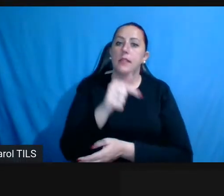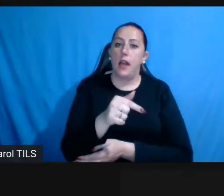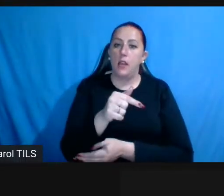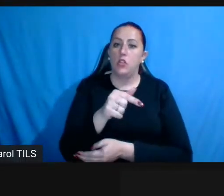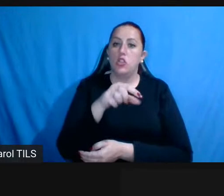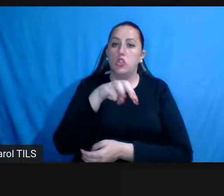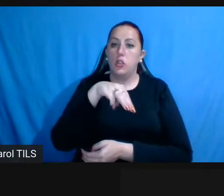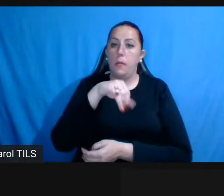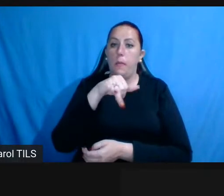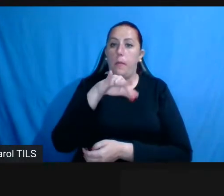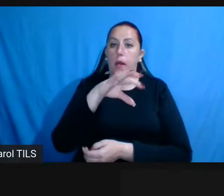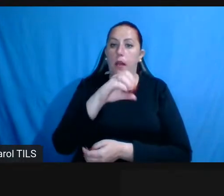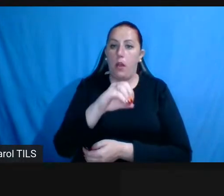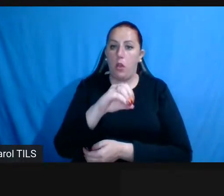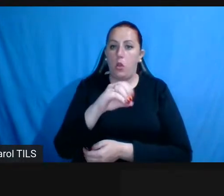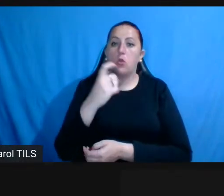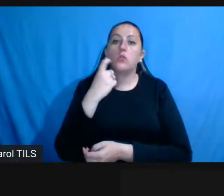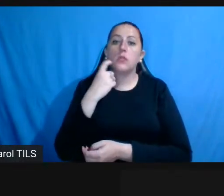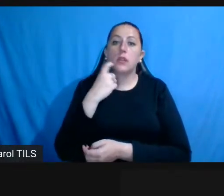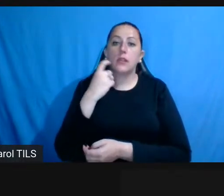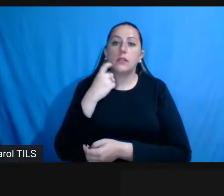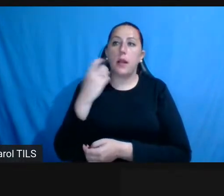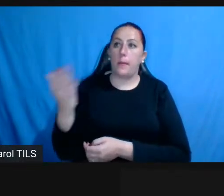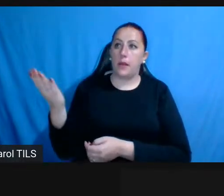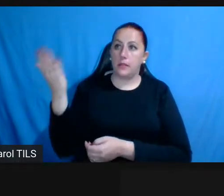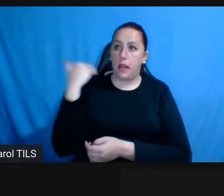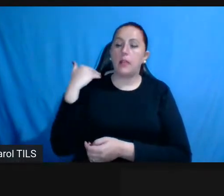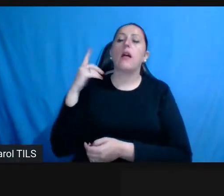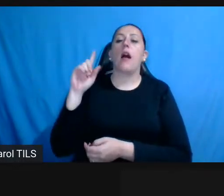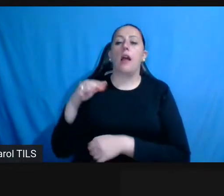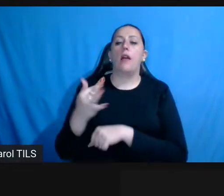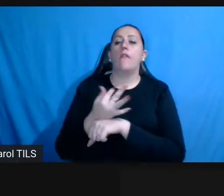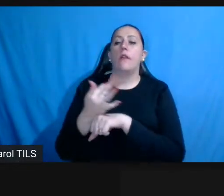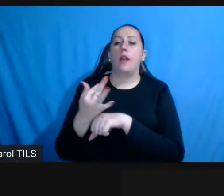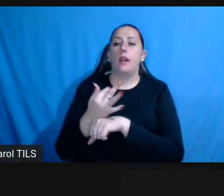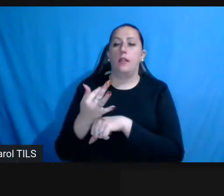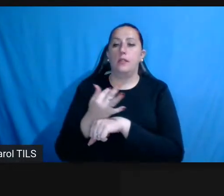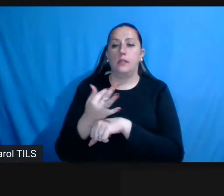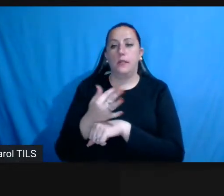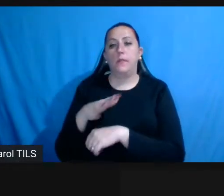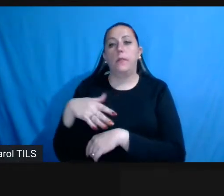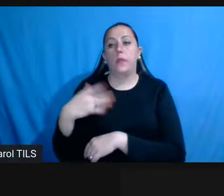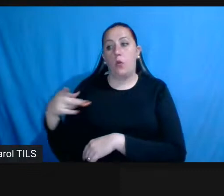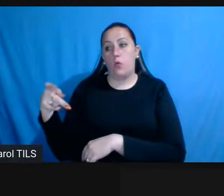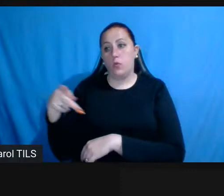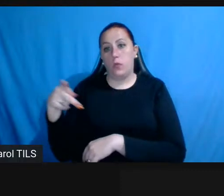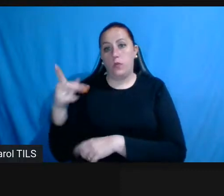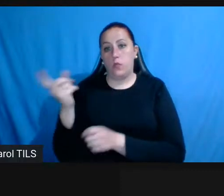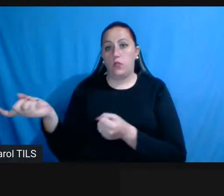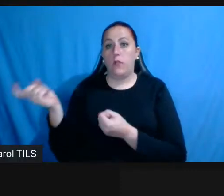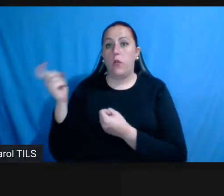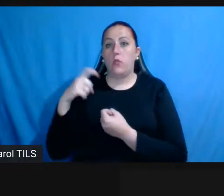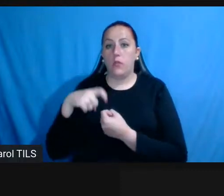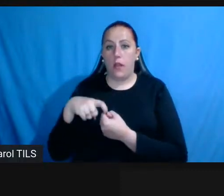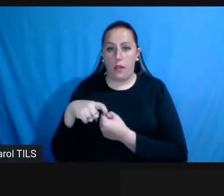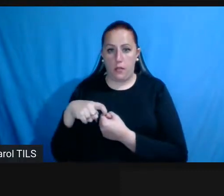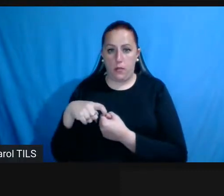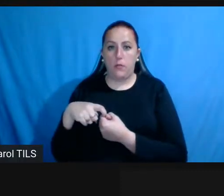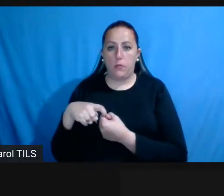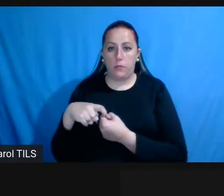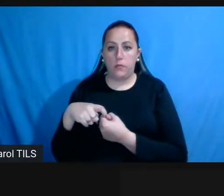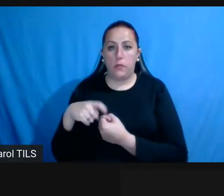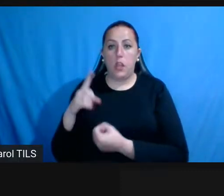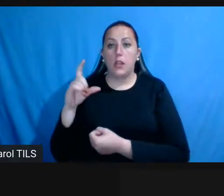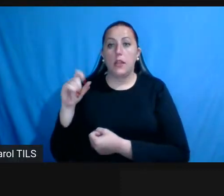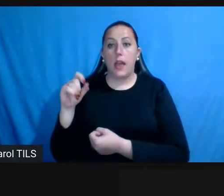maio, que foi sexta-feira passada, estavam em férias. Então, os docentes retornaram às suas atividades dia 10